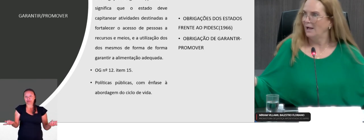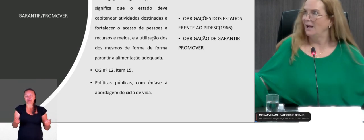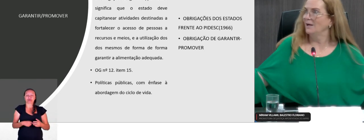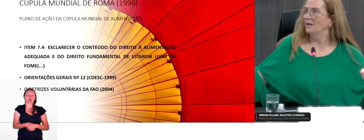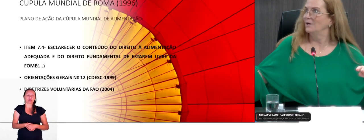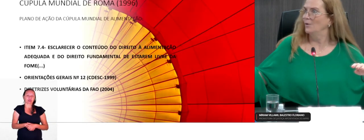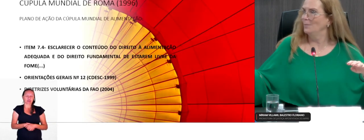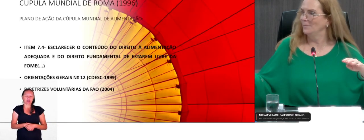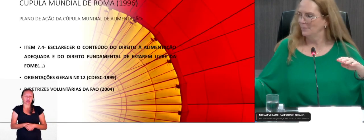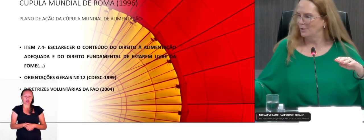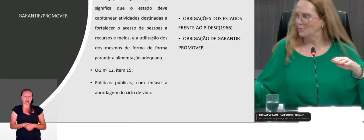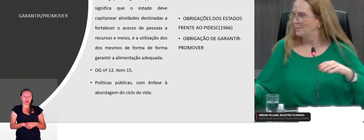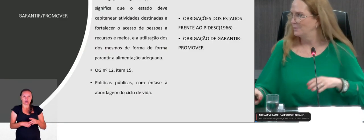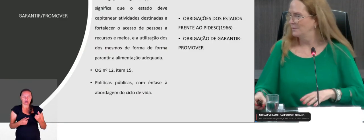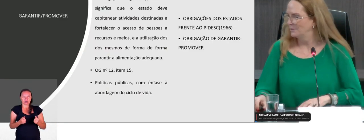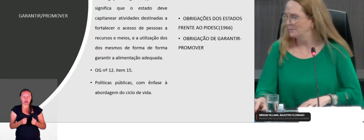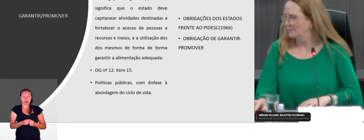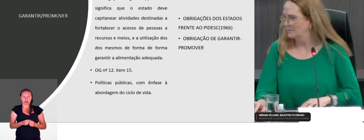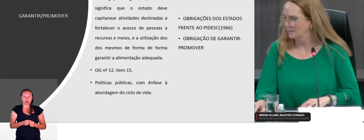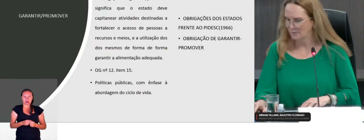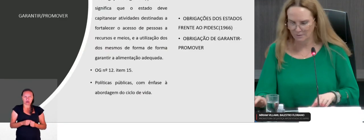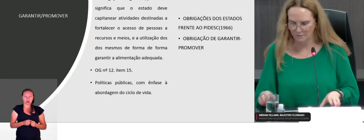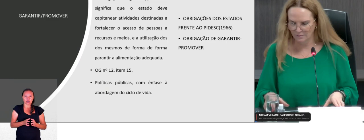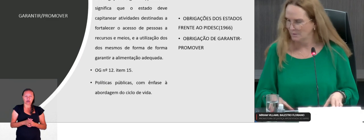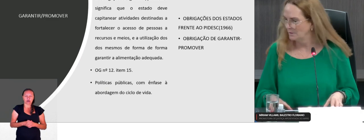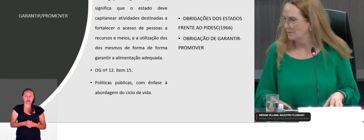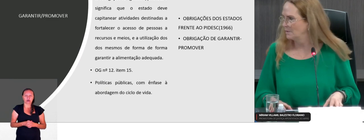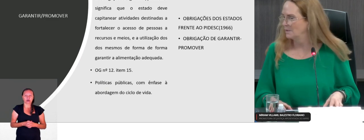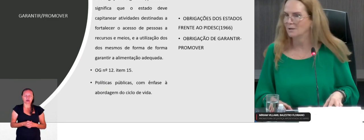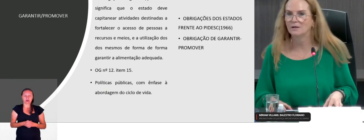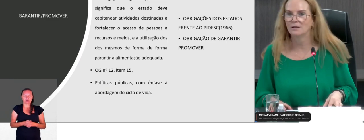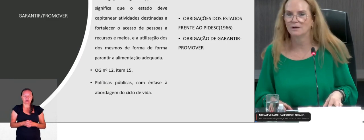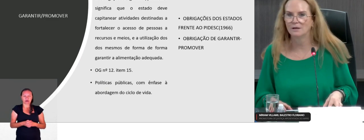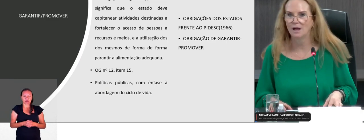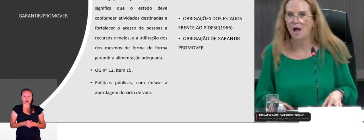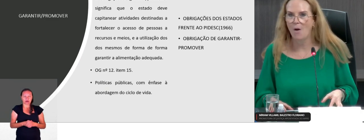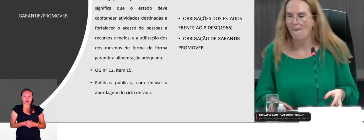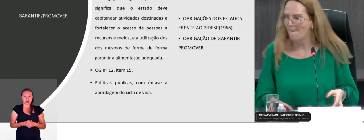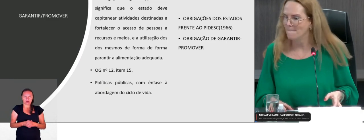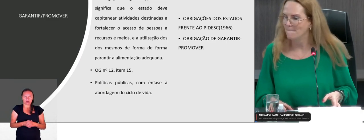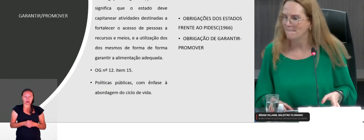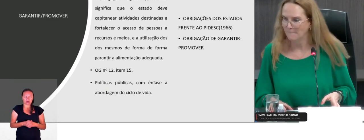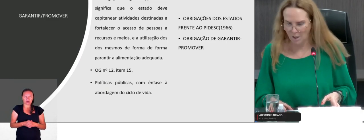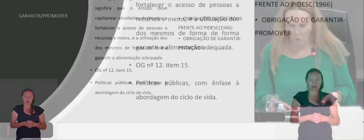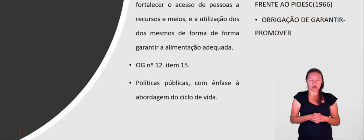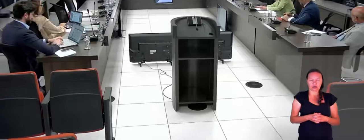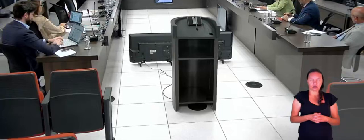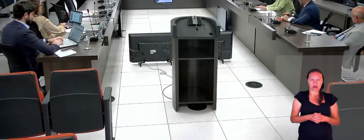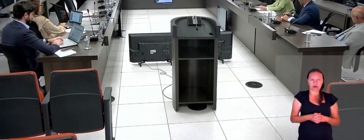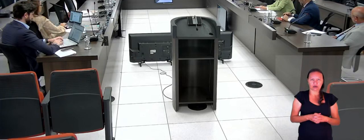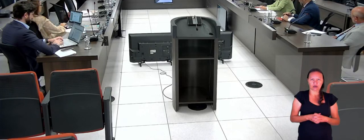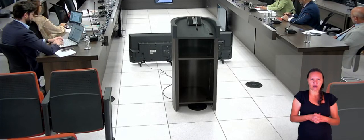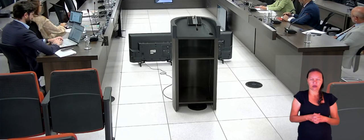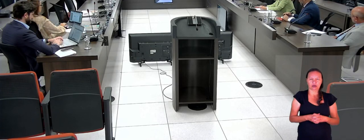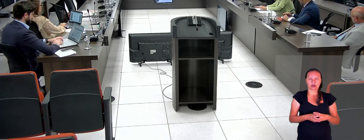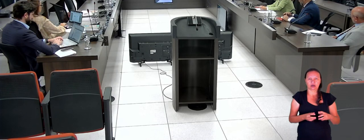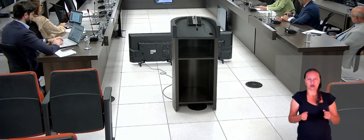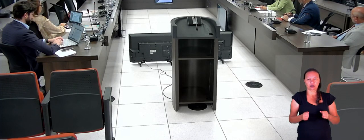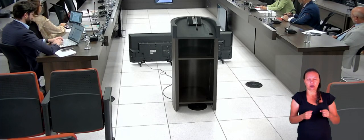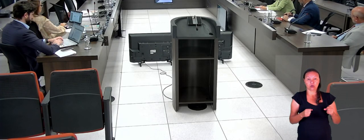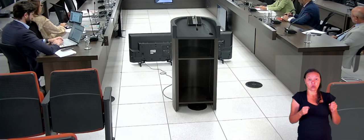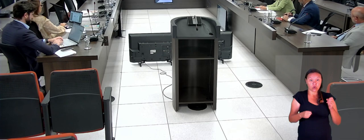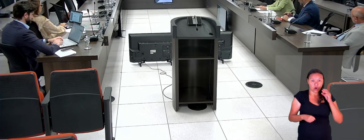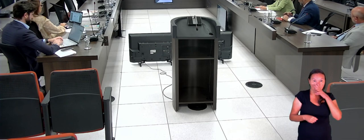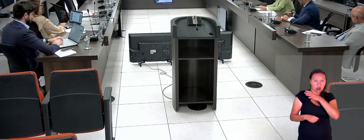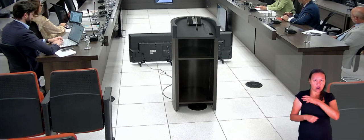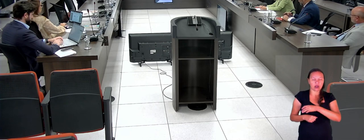né Opa po teria acabado nosso tempo mas aí a gente vai ter mais 10 minutos uh vou correr aqui gente